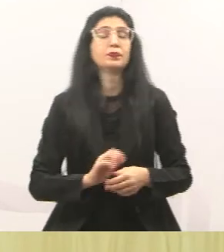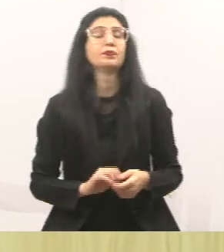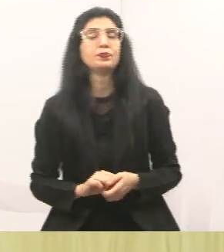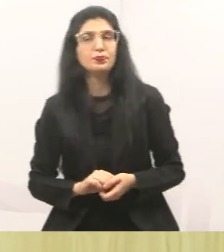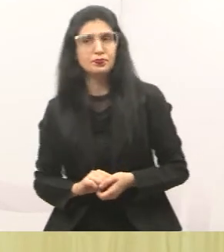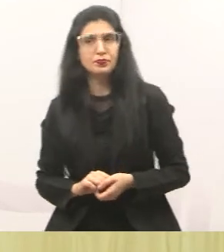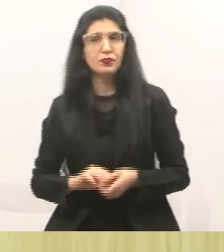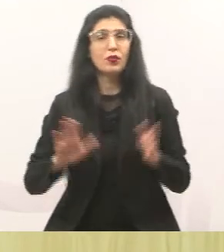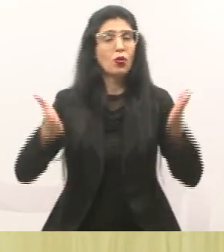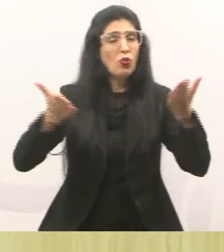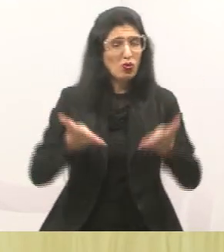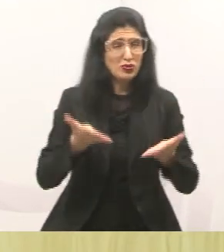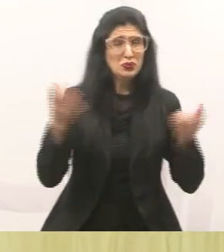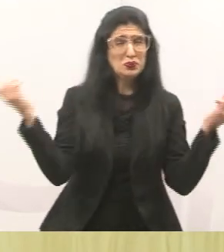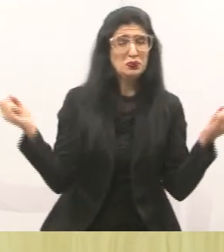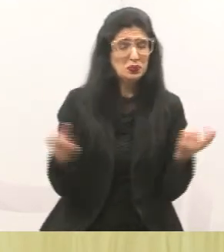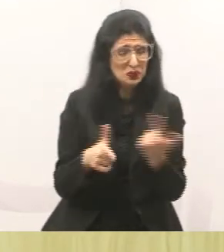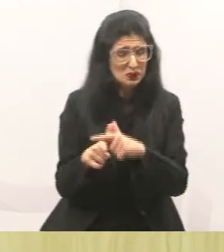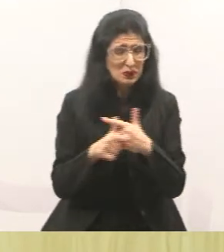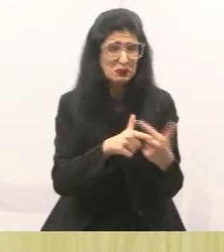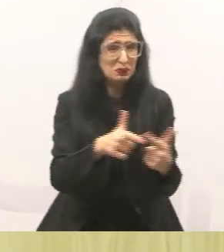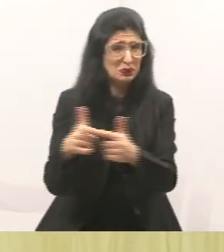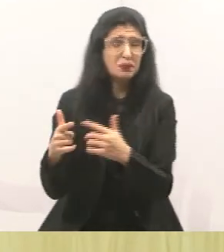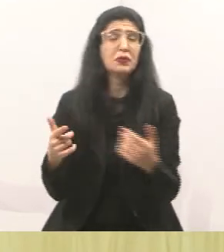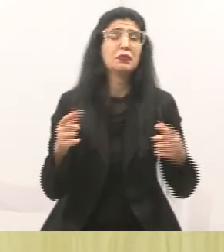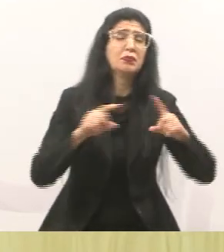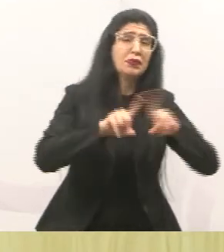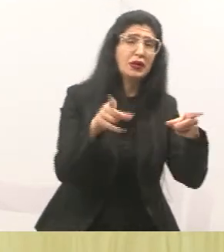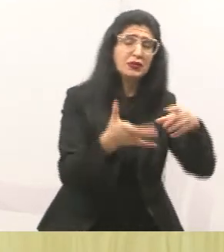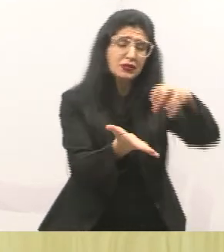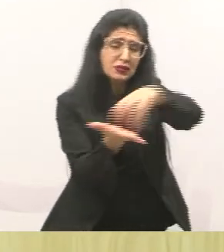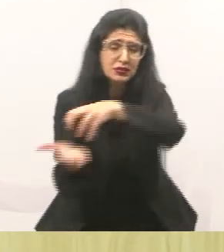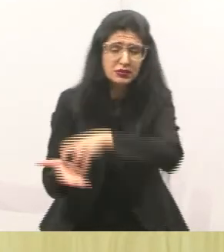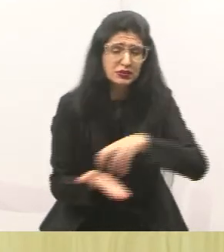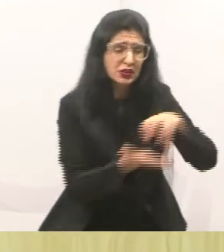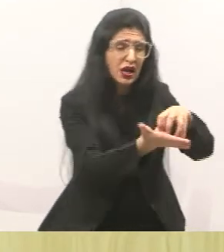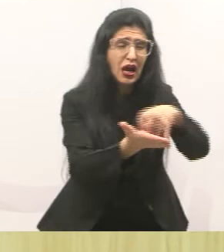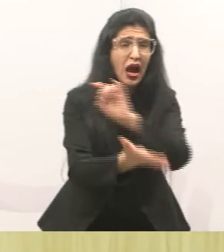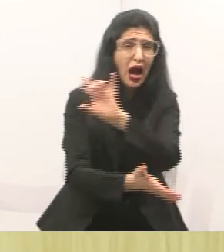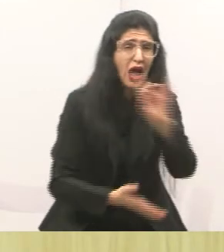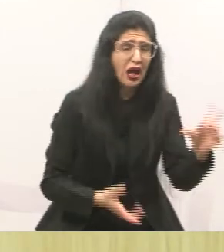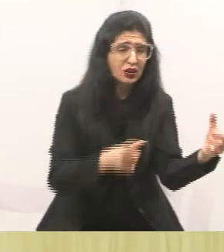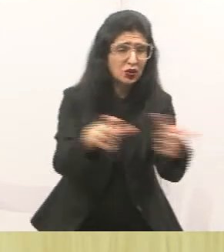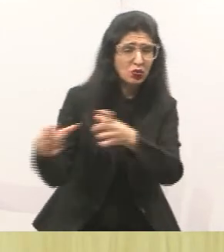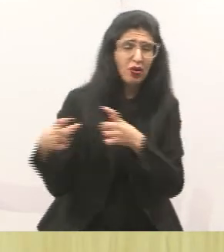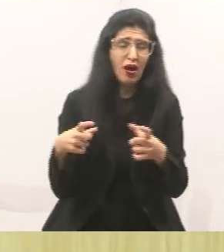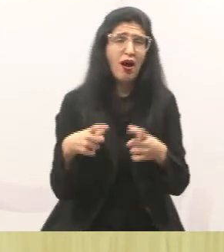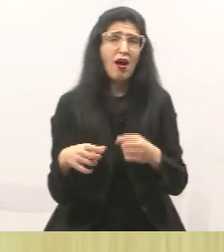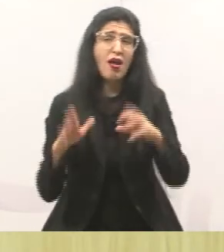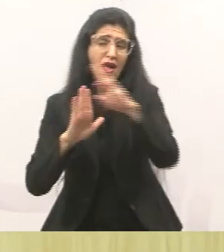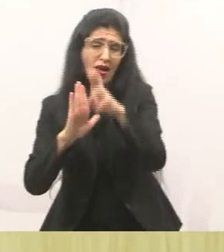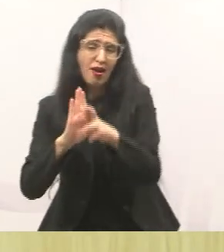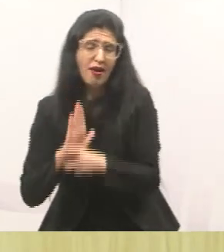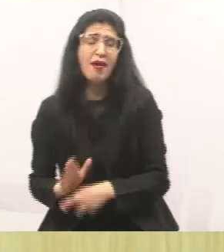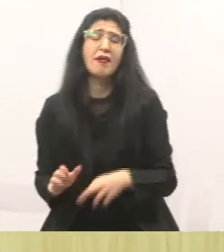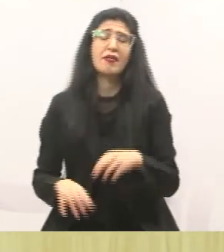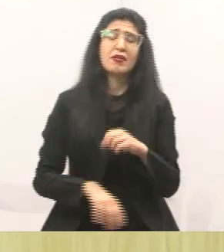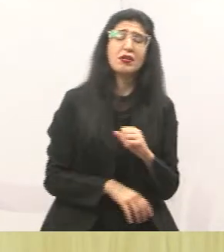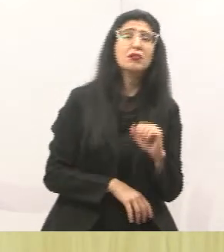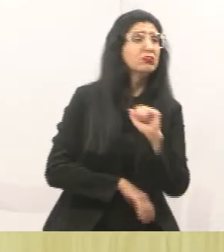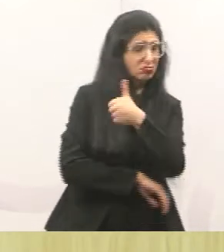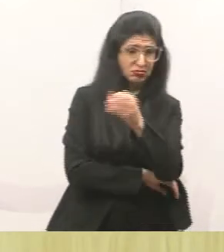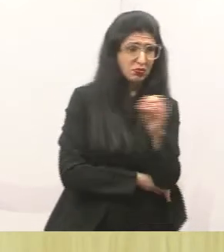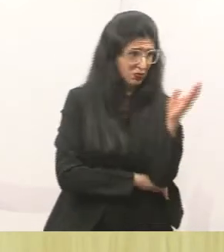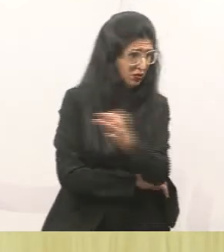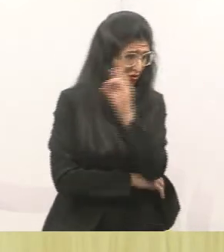situação que estamos vivendo, onde cada esfera pública trata suas regras, algumas com 100% de adesão aos decretos